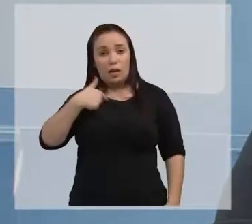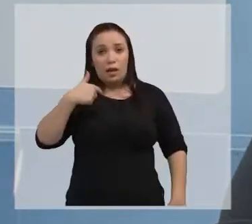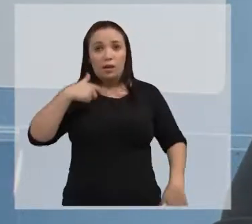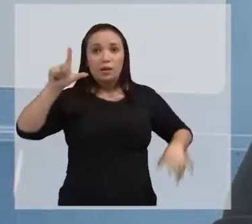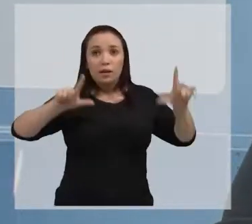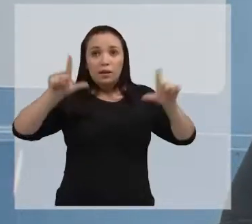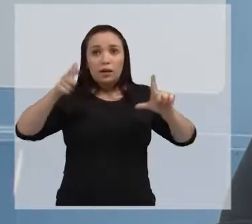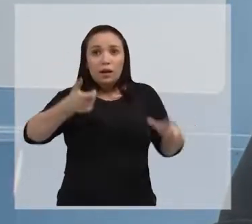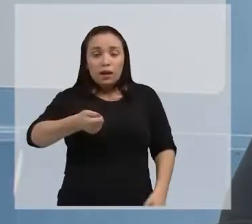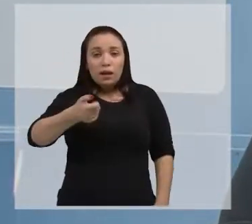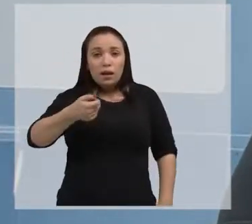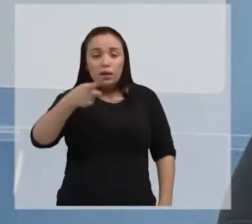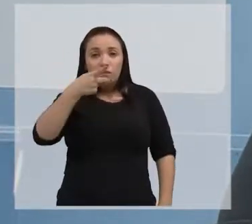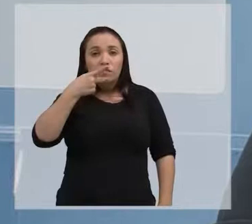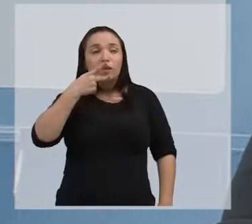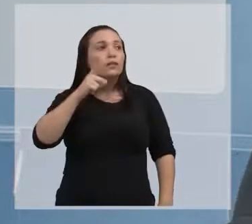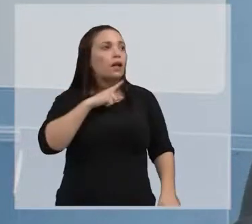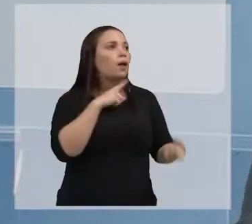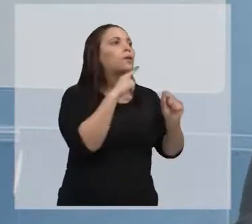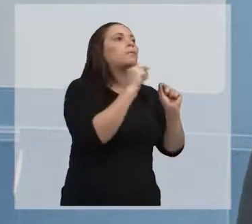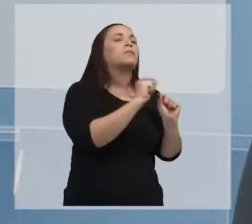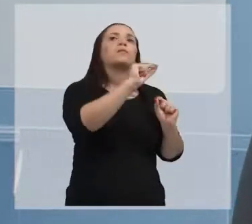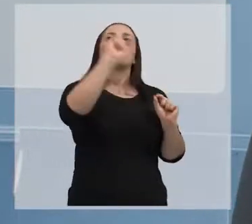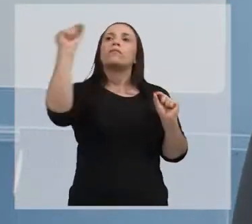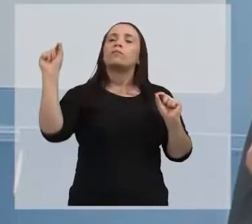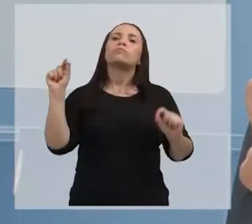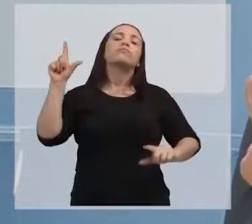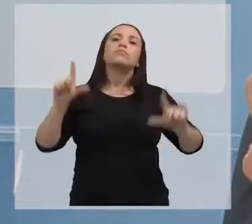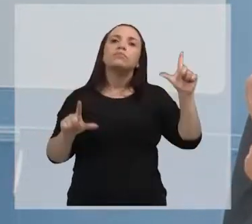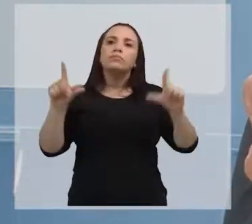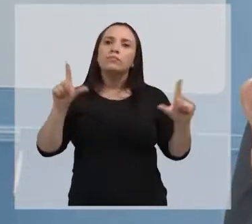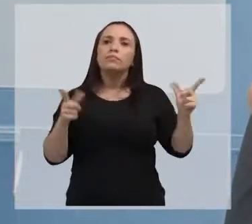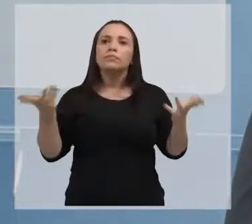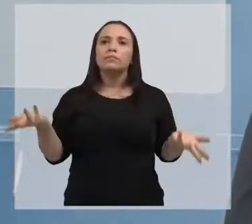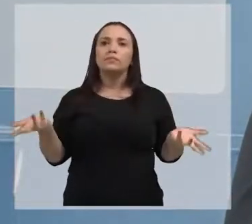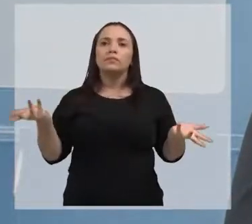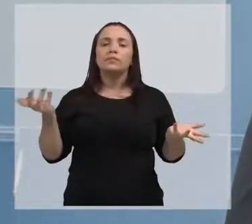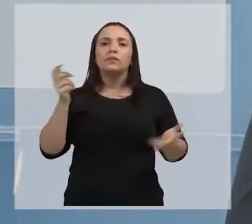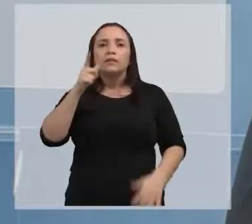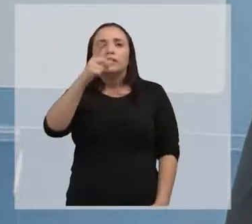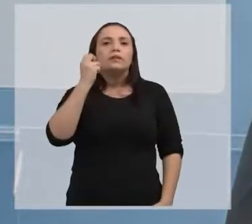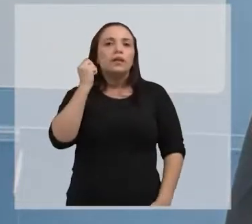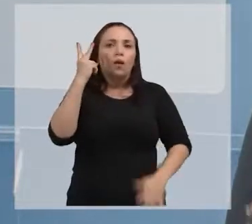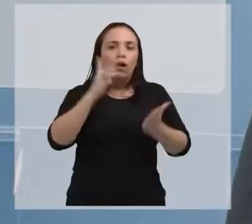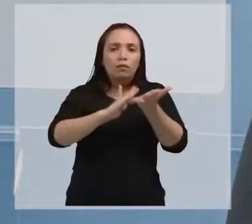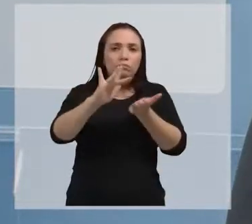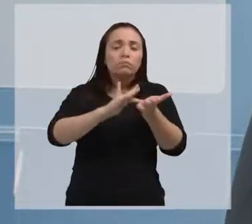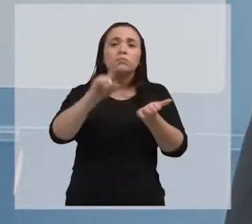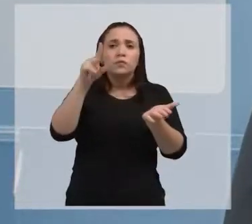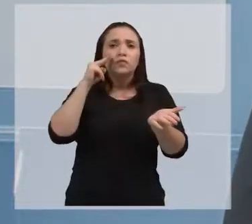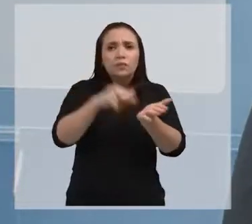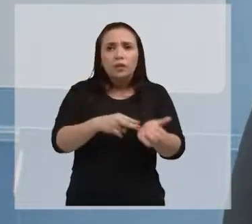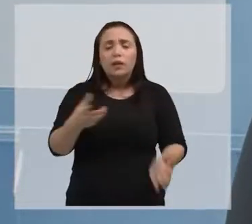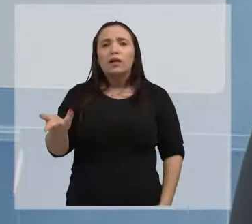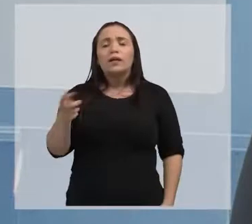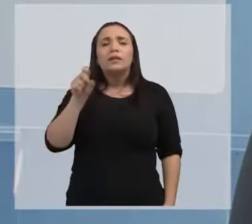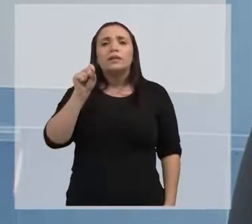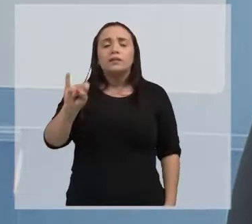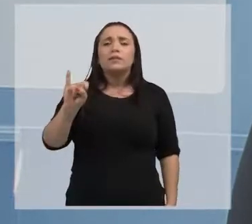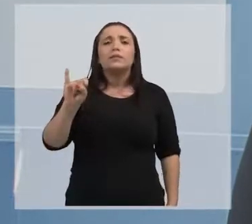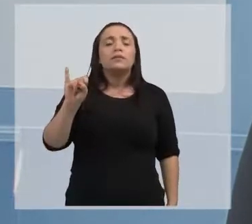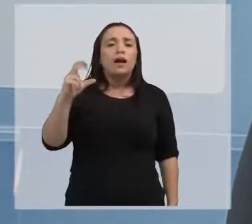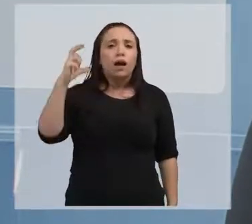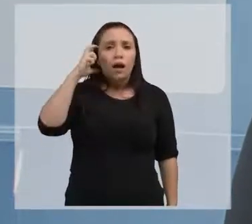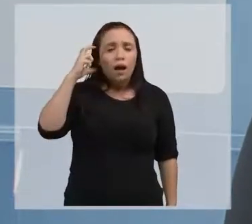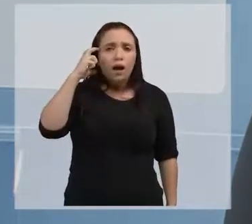se você abrir a televisão, tem outros falando acolá. Se você pegar a Jovem Pan e outras seu emissoras, smartphone, está todo mundo falando. Se você ligar o rádio, está